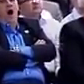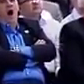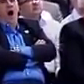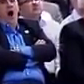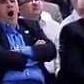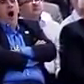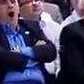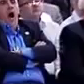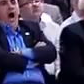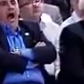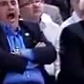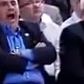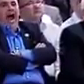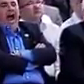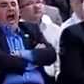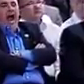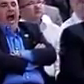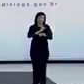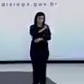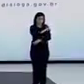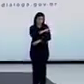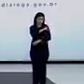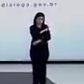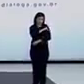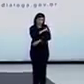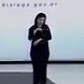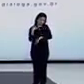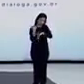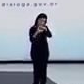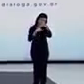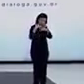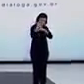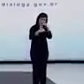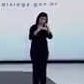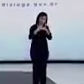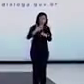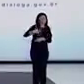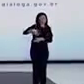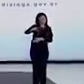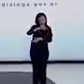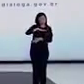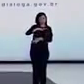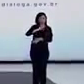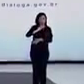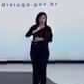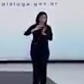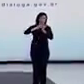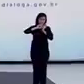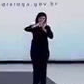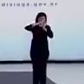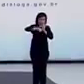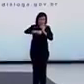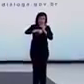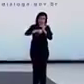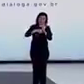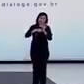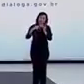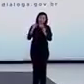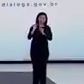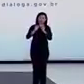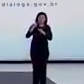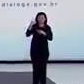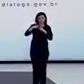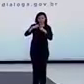tornar o nosso Estado cada vez mais desenvolvido. Nesse aspecto, o nosso atraso tem ainda muito a ver com o